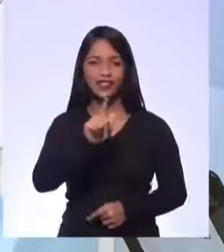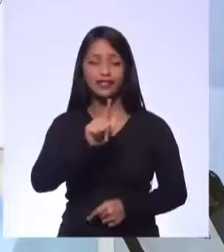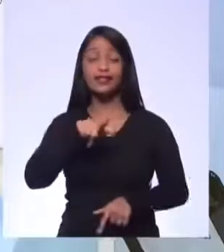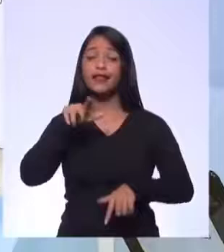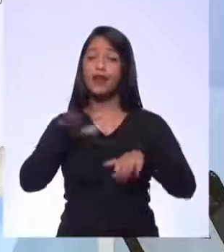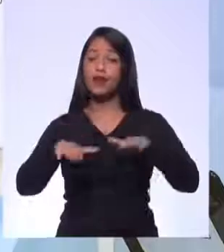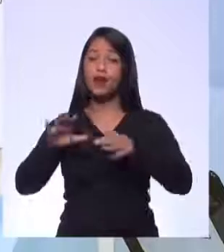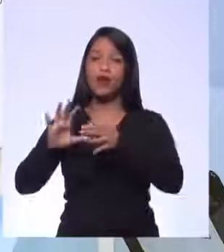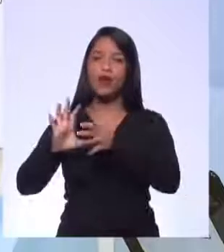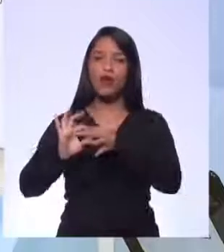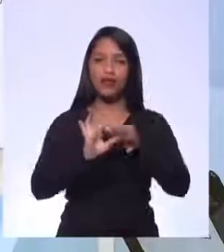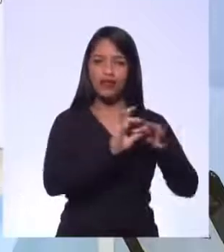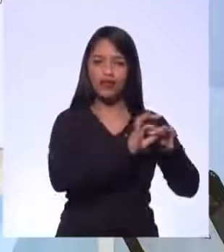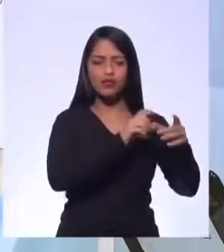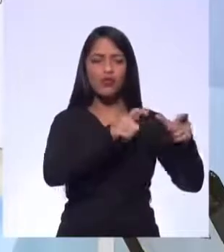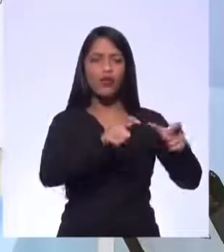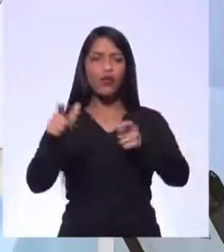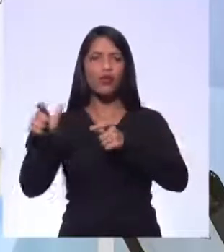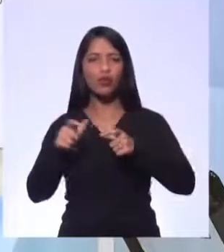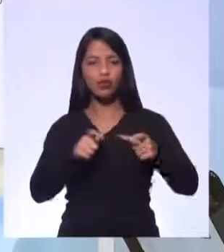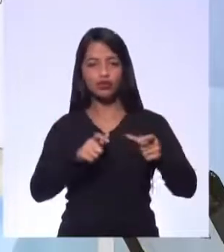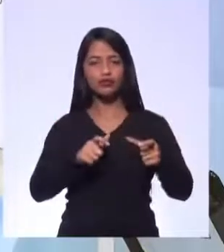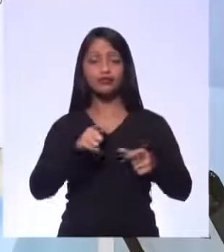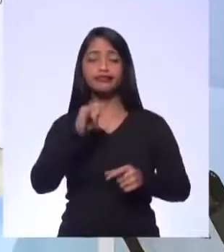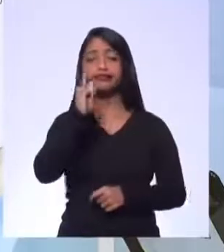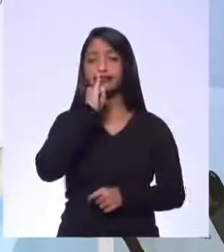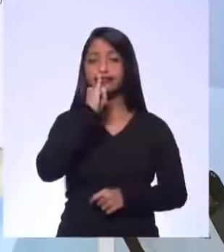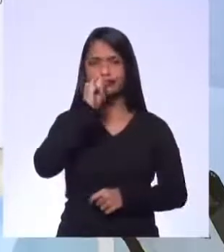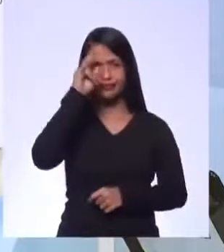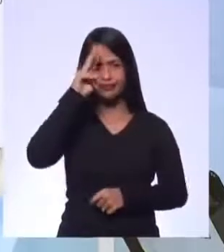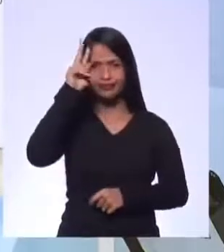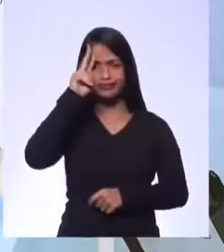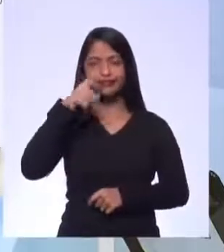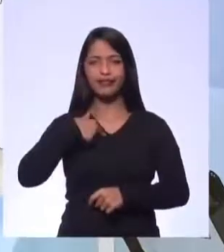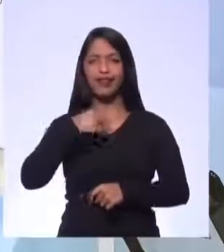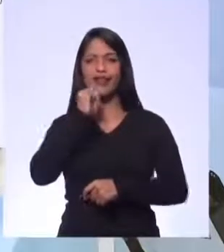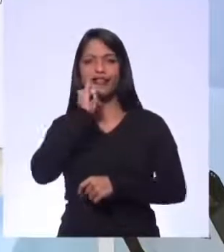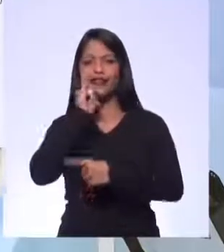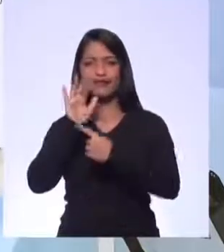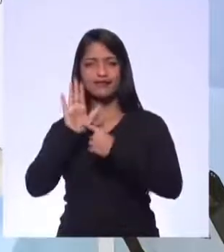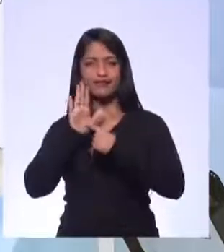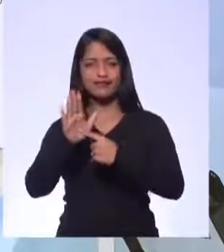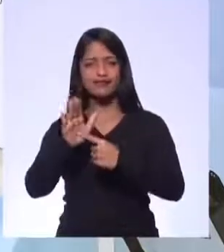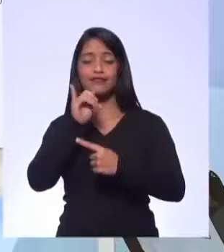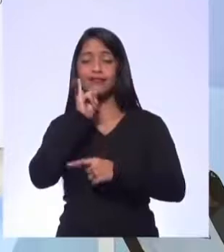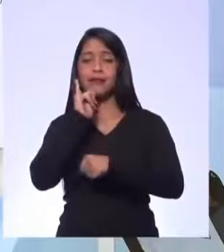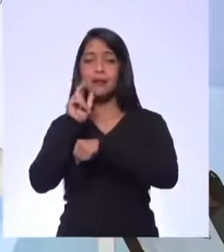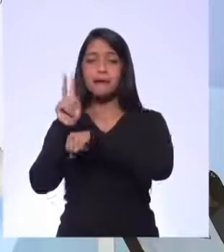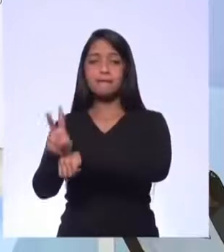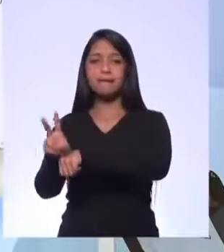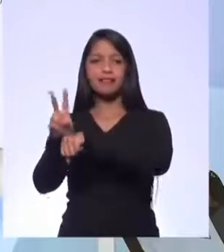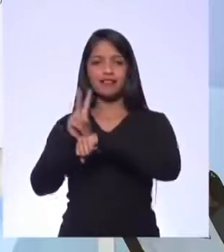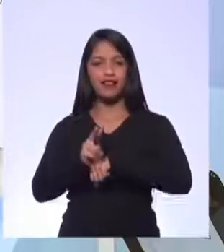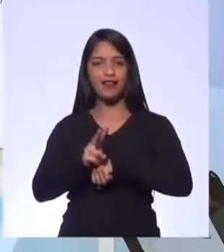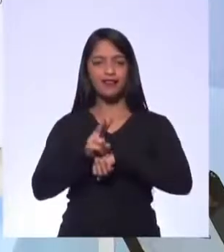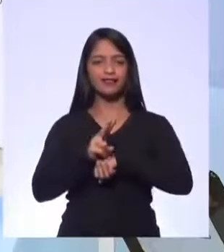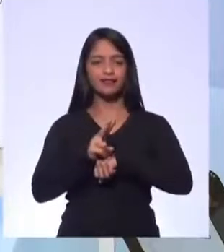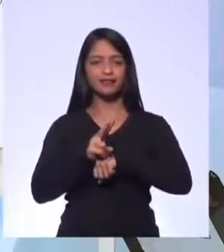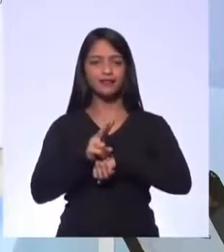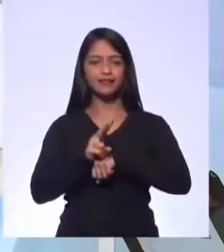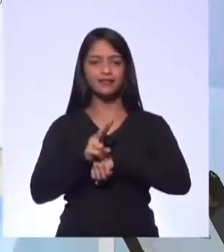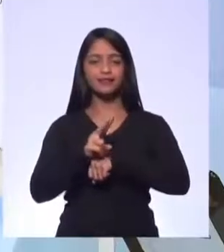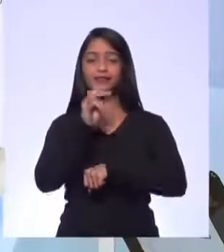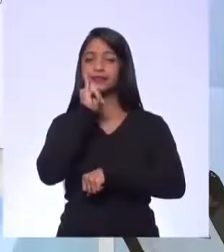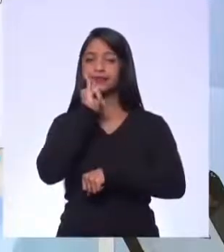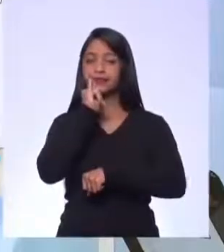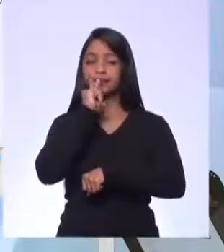é a situação de uso, quando a gente vai usar. Por exemplo, lembra que eu dei os exemplos de emprestar, pegar emprestado? Né? Quando eu pego